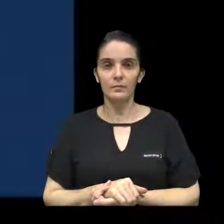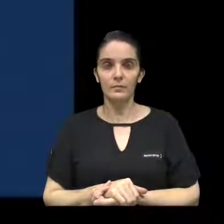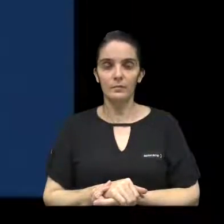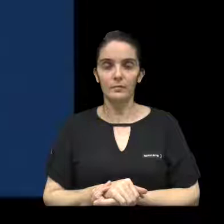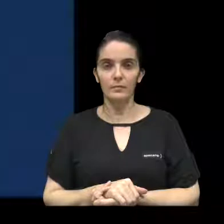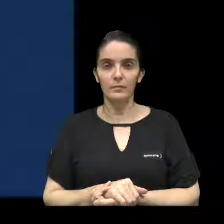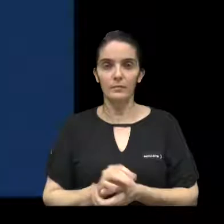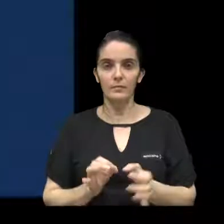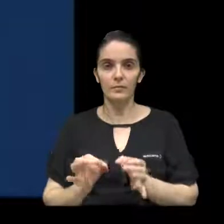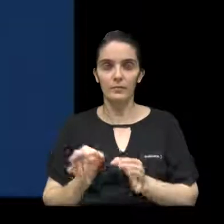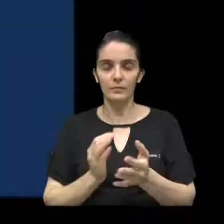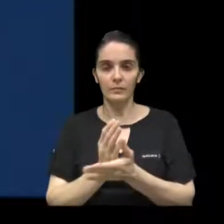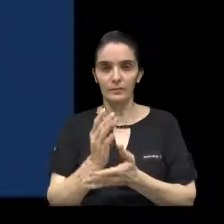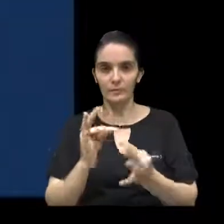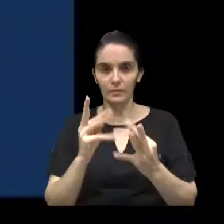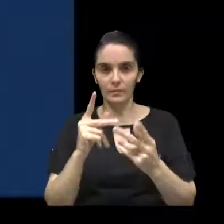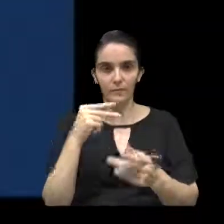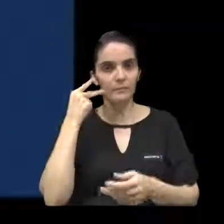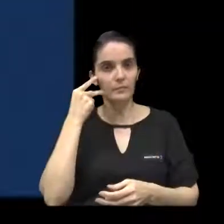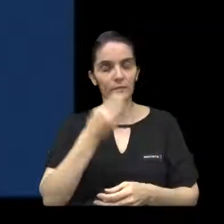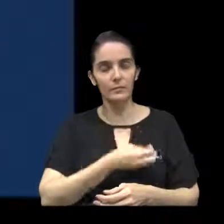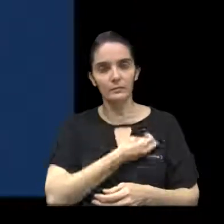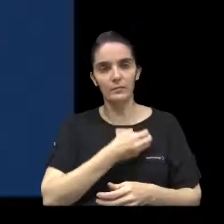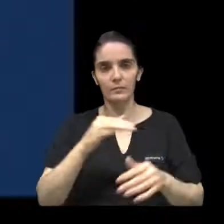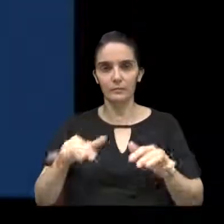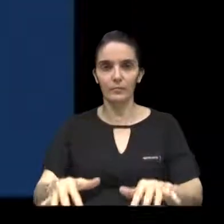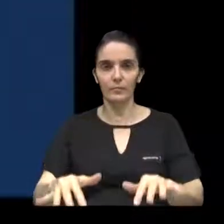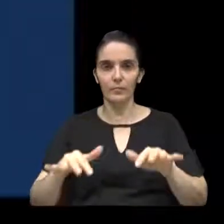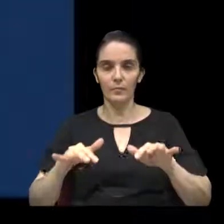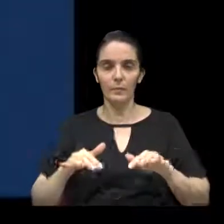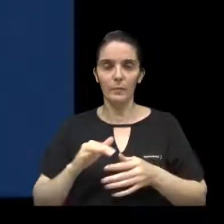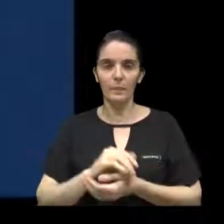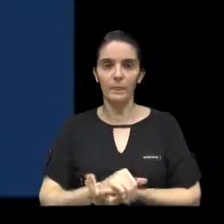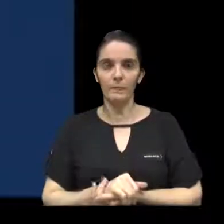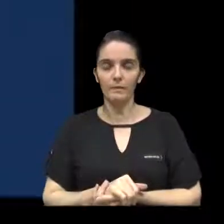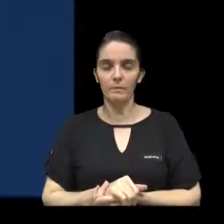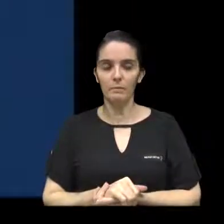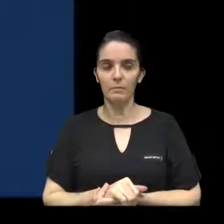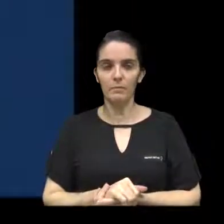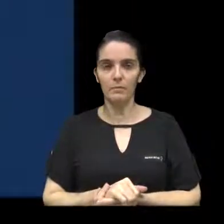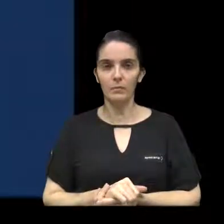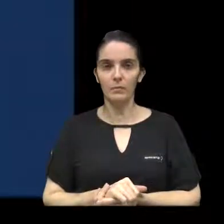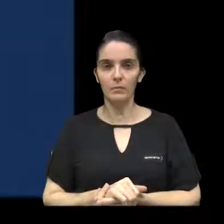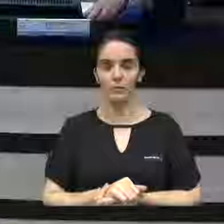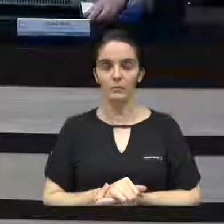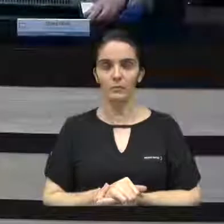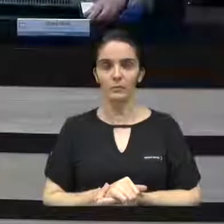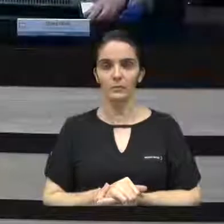O projeto foi aprovado por todos os vereadores presentes no plenário.